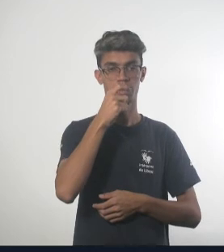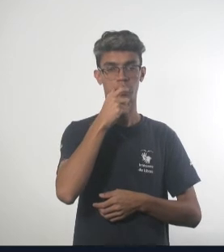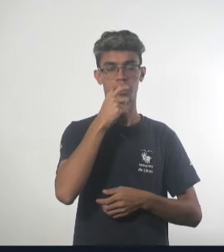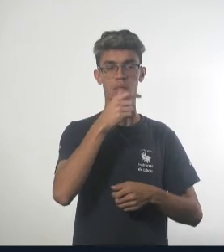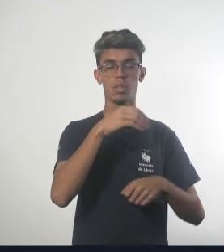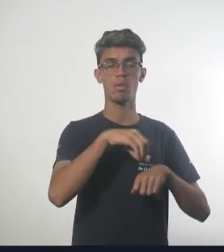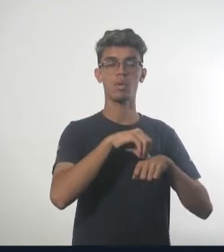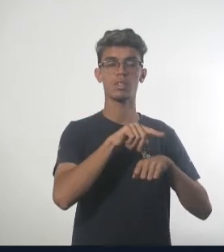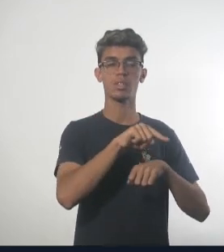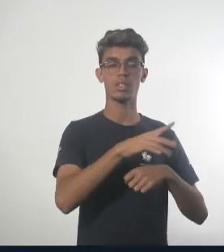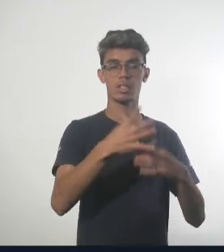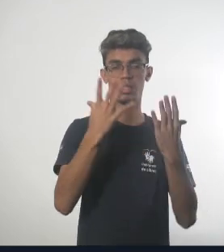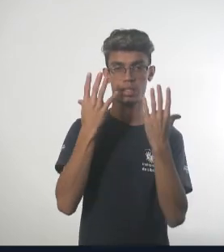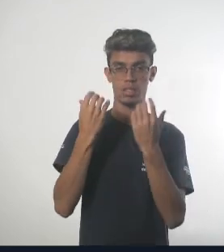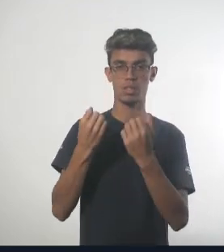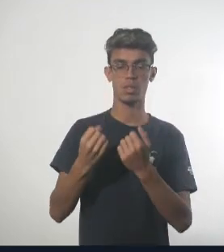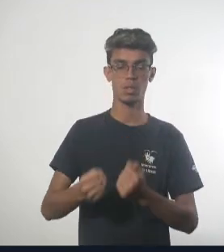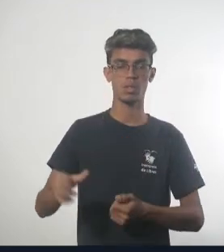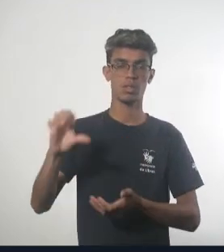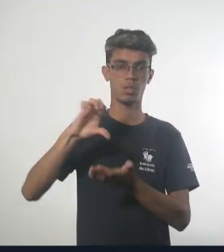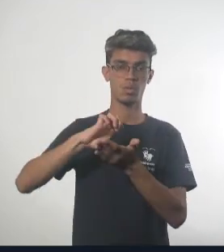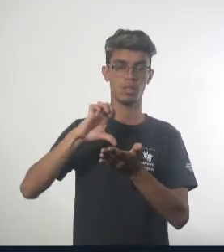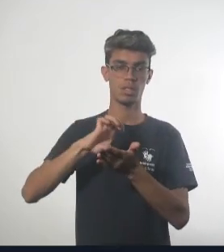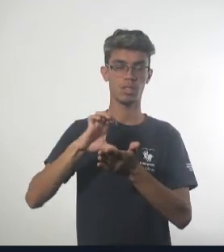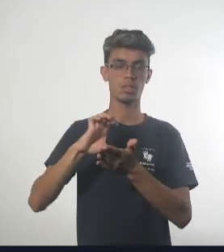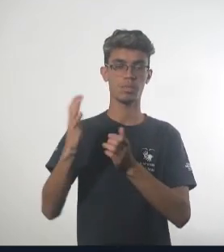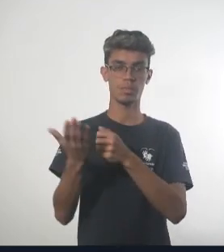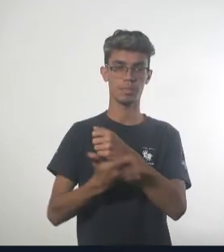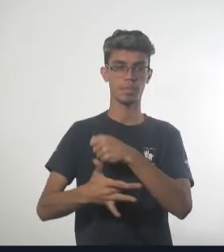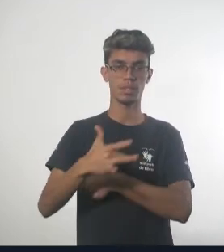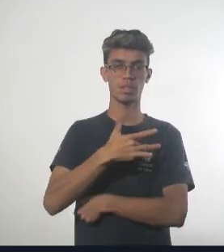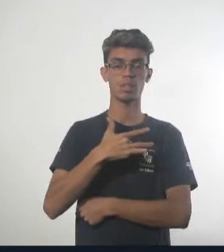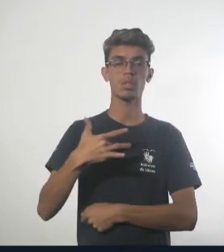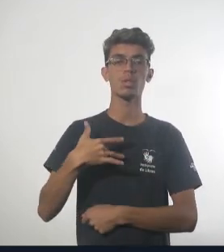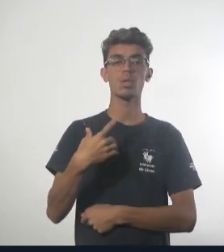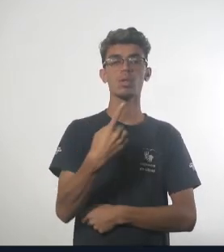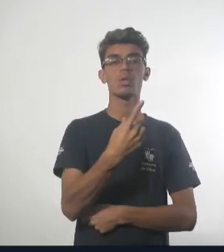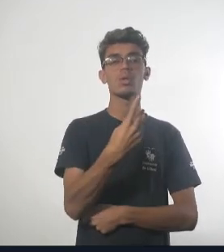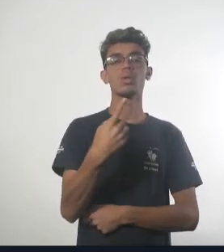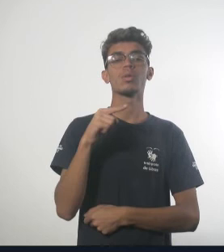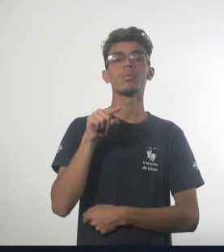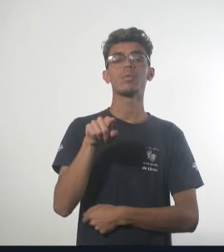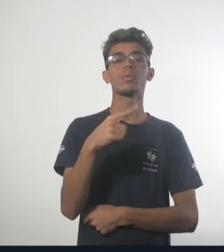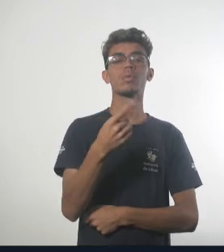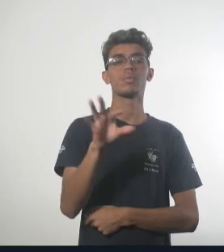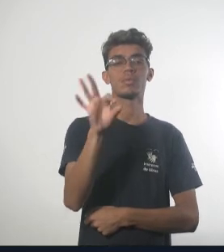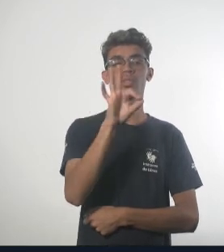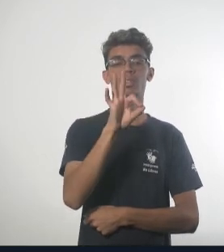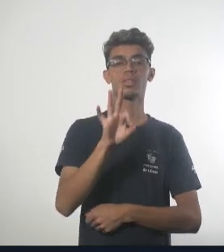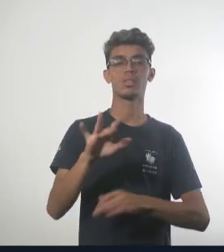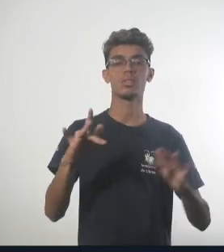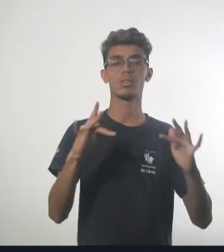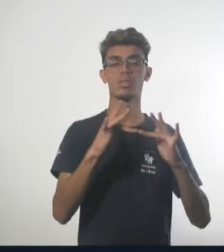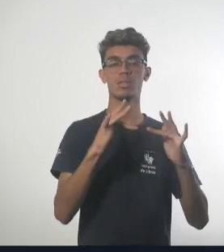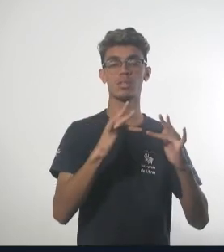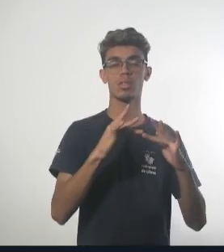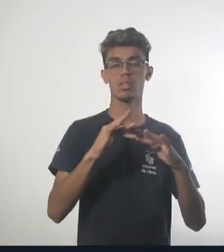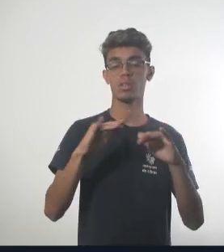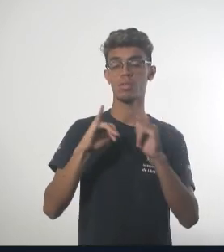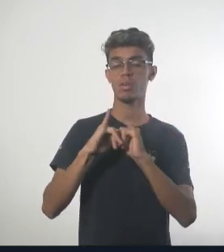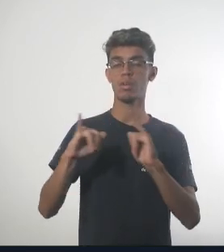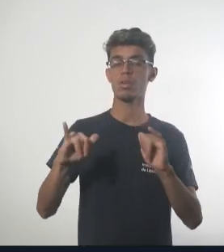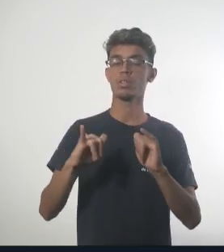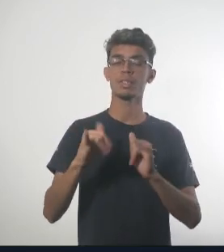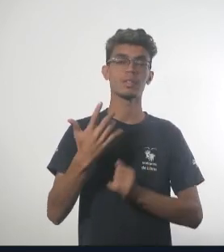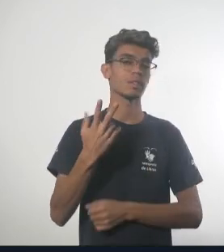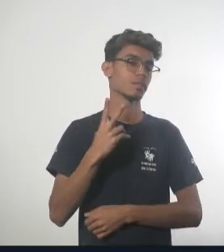as orientações fornecidas pelas unidades básicas de saúde. 12,1% dos contatos referiram que não permaneceram em